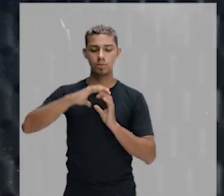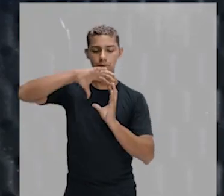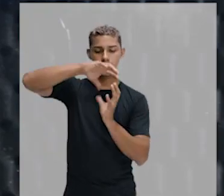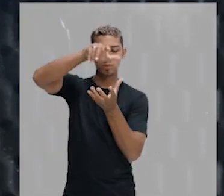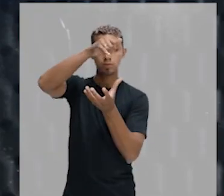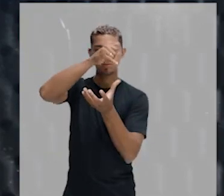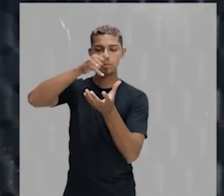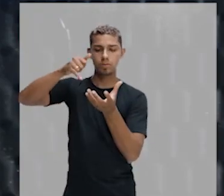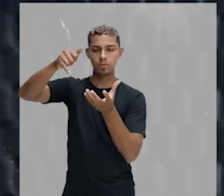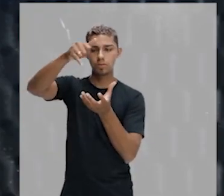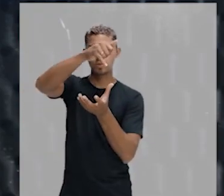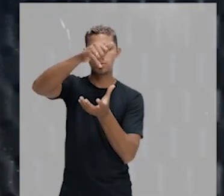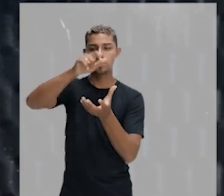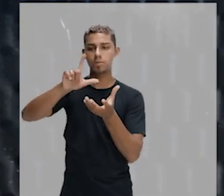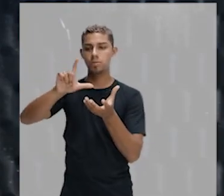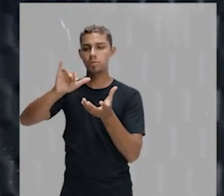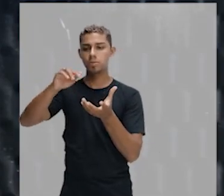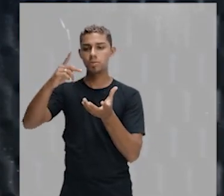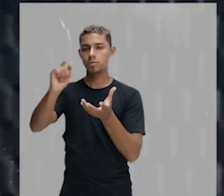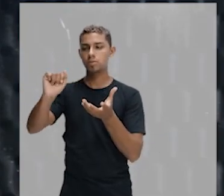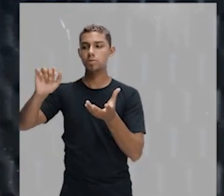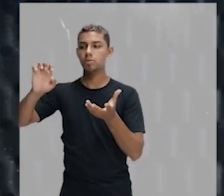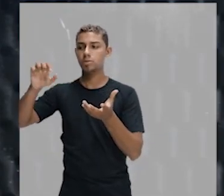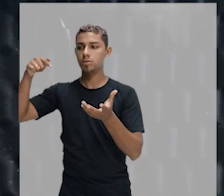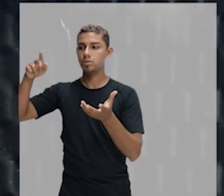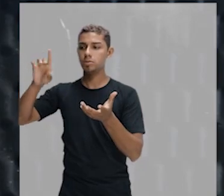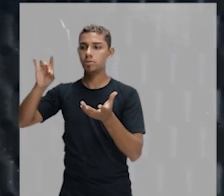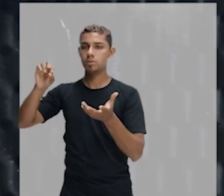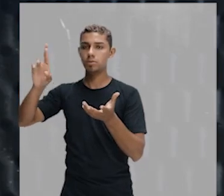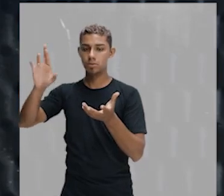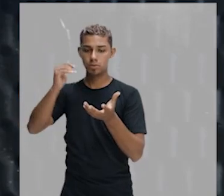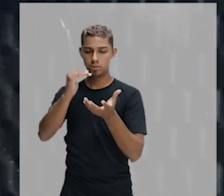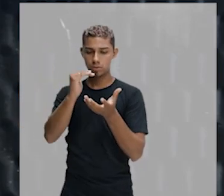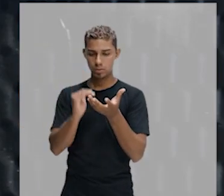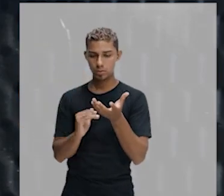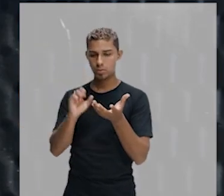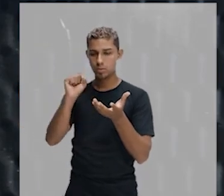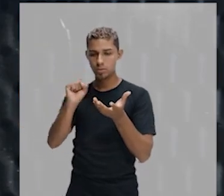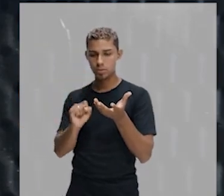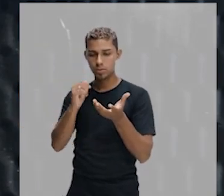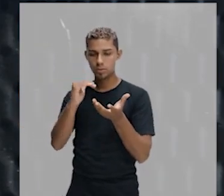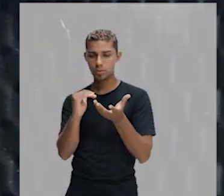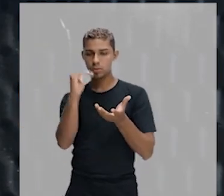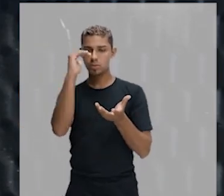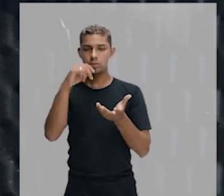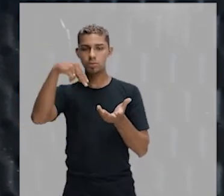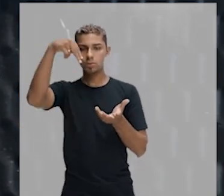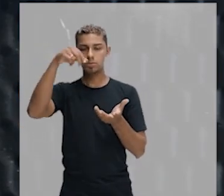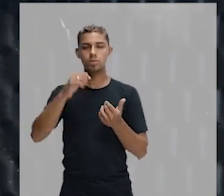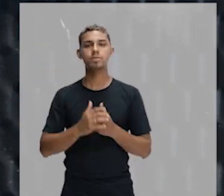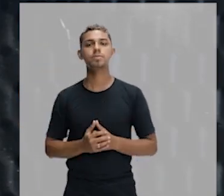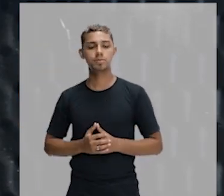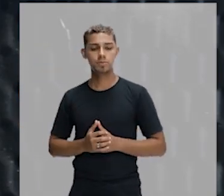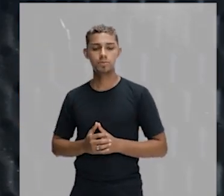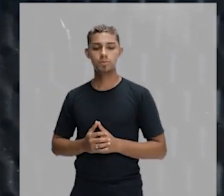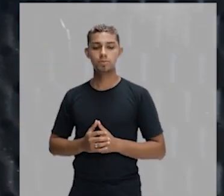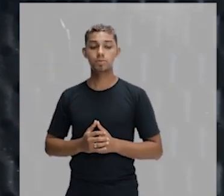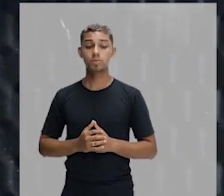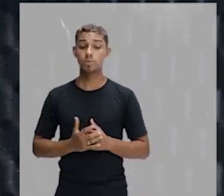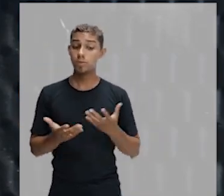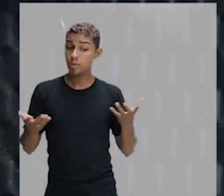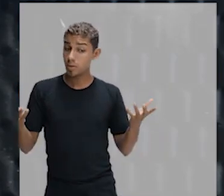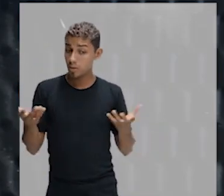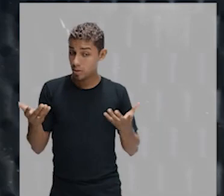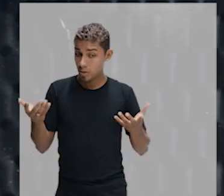Equador, que elas conseguem ser vistas, ok? No caso das constelações zodiacais, são aquelas